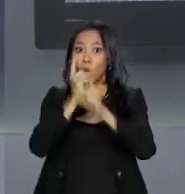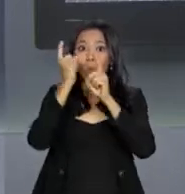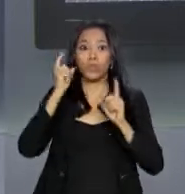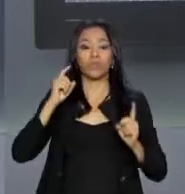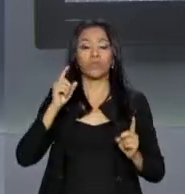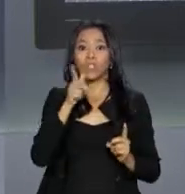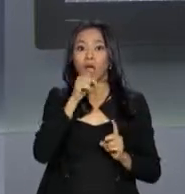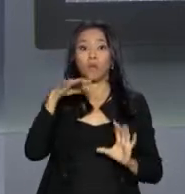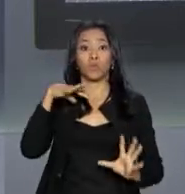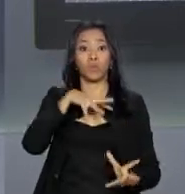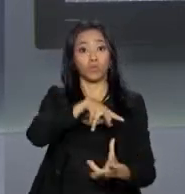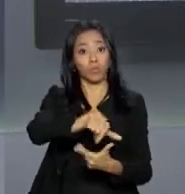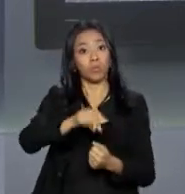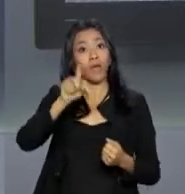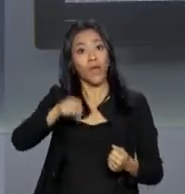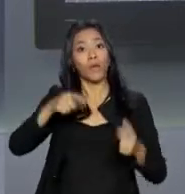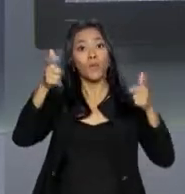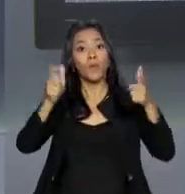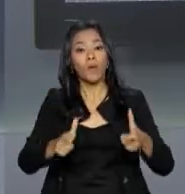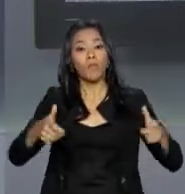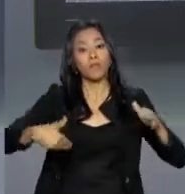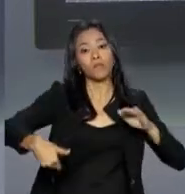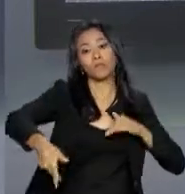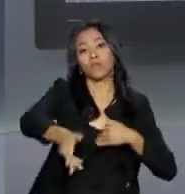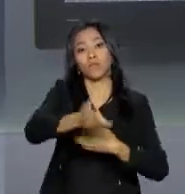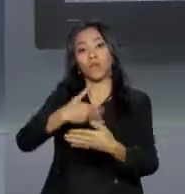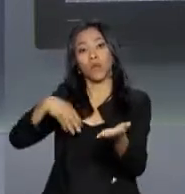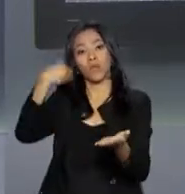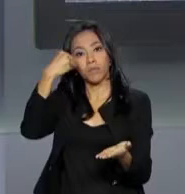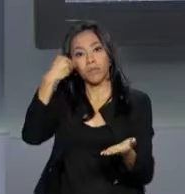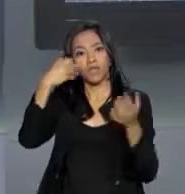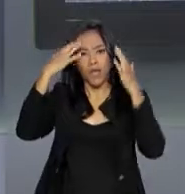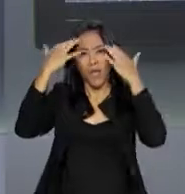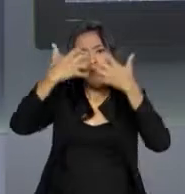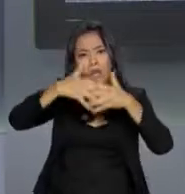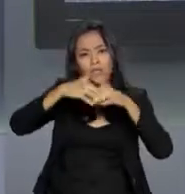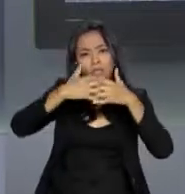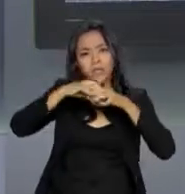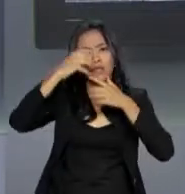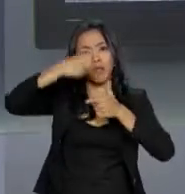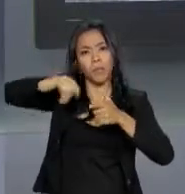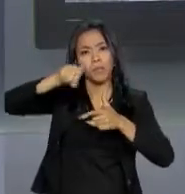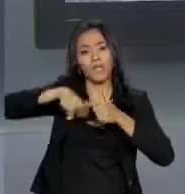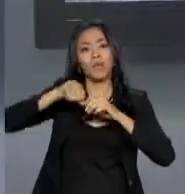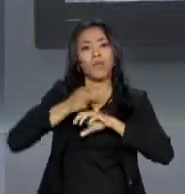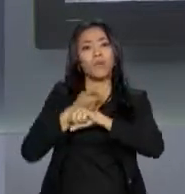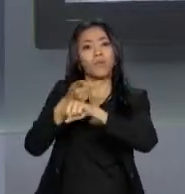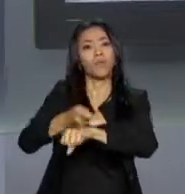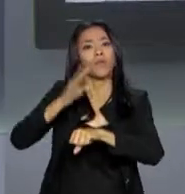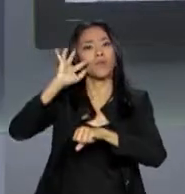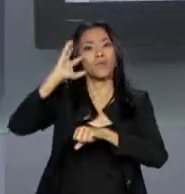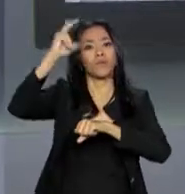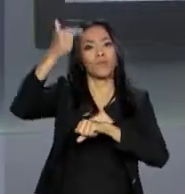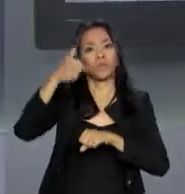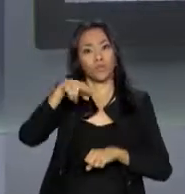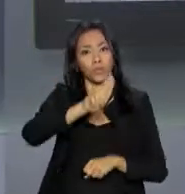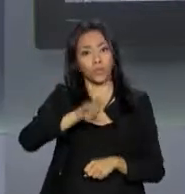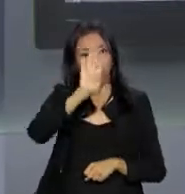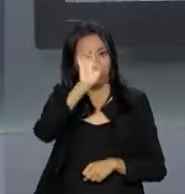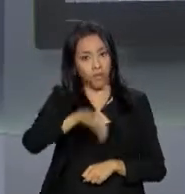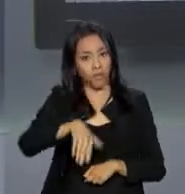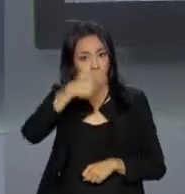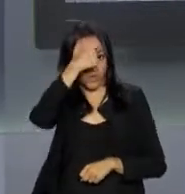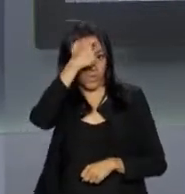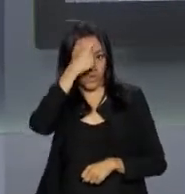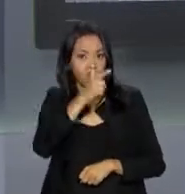mundo também serviu para trocar experiências, analisar problemas e buscar soluções relacionadas ao uso consciente desse bem. As